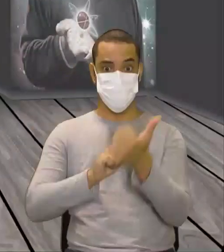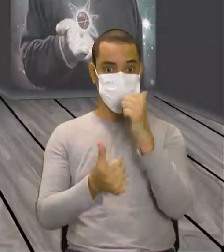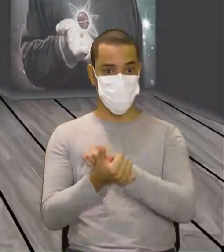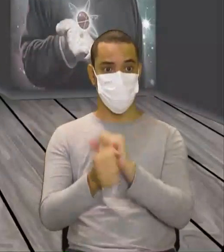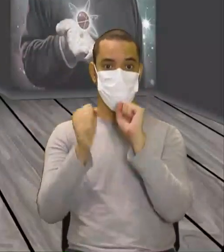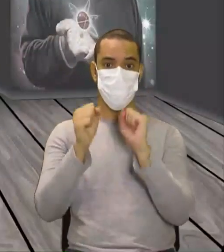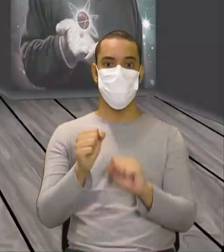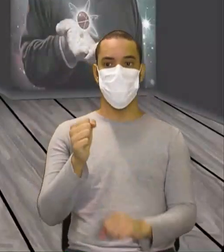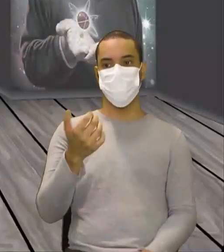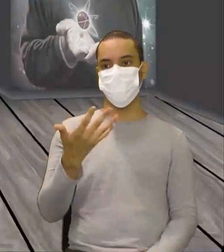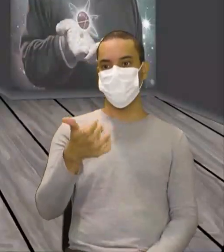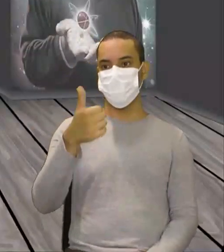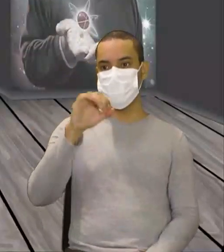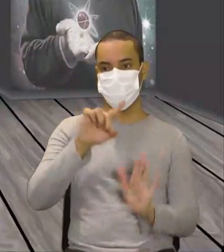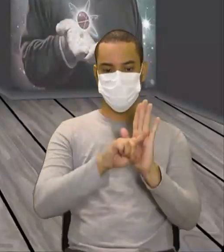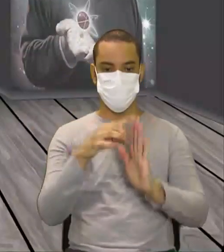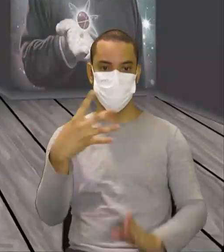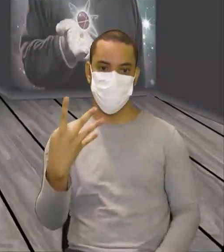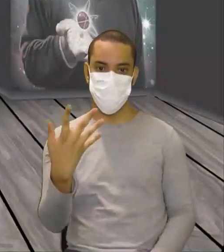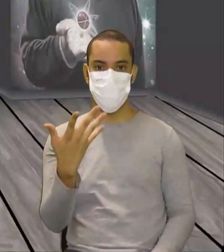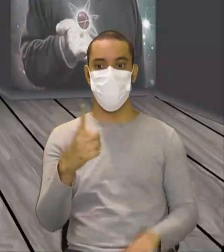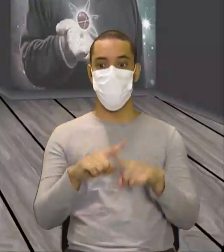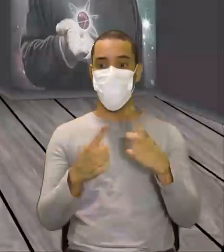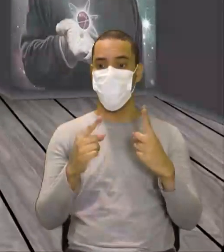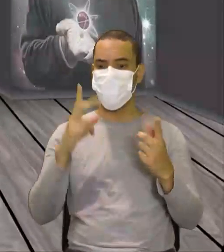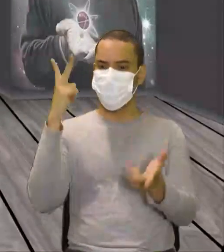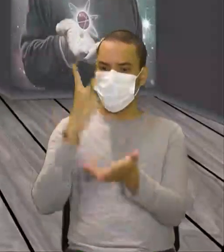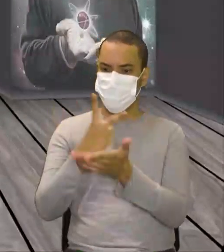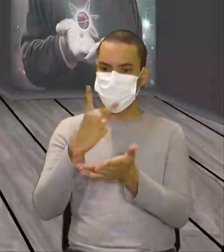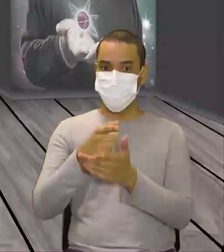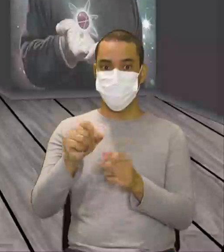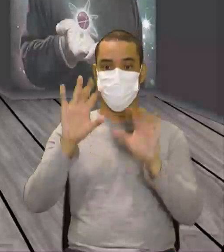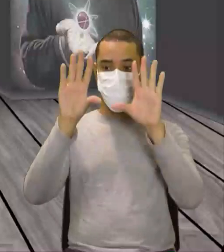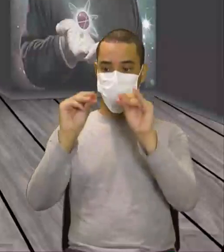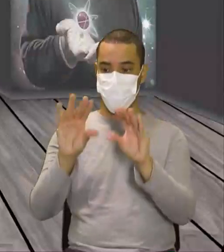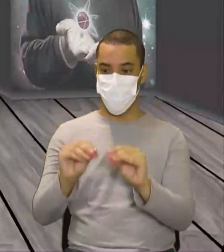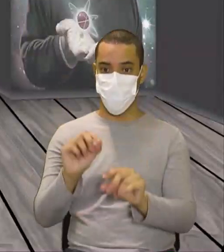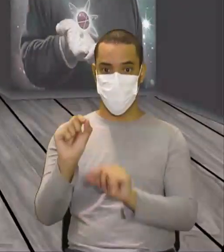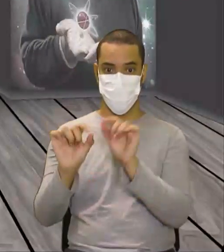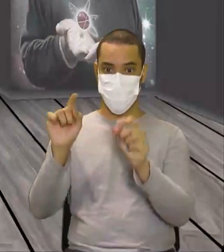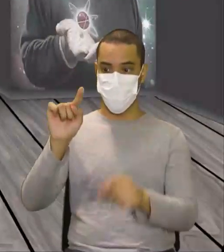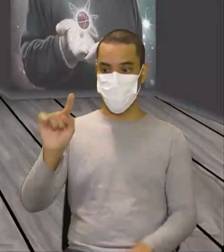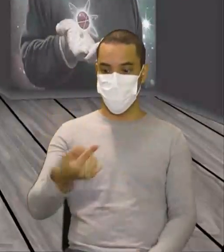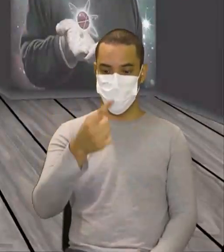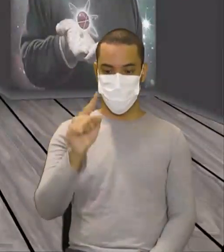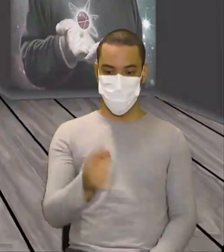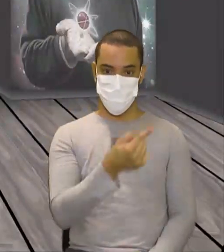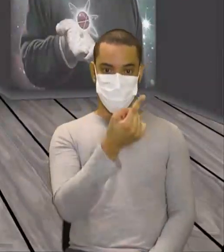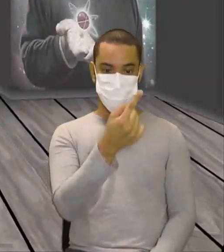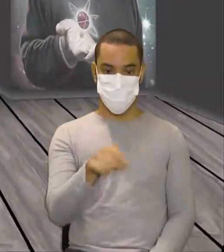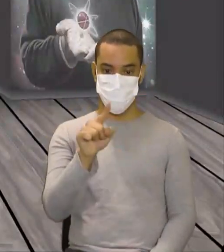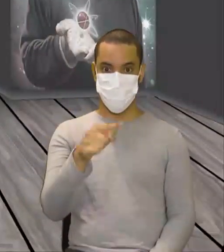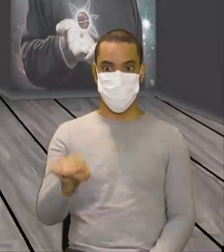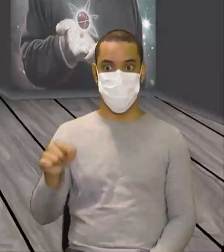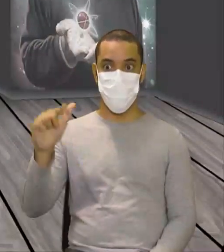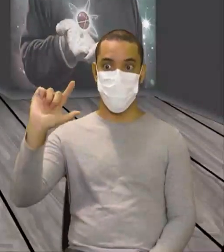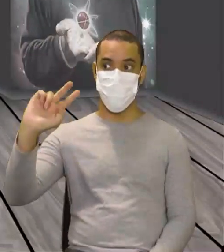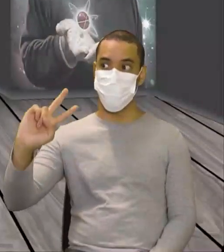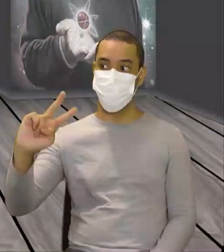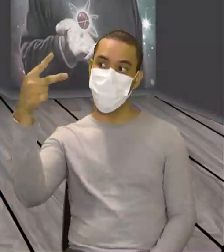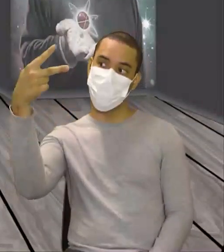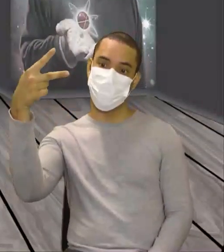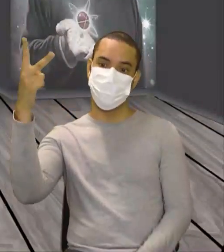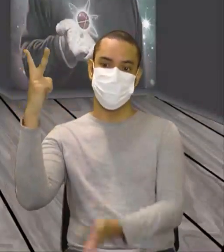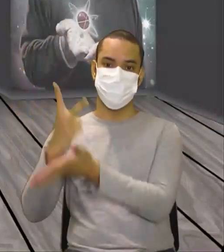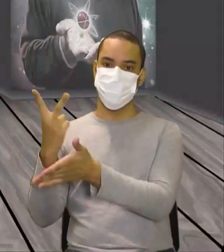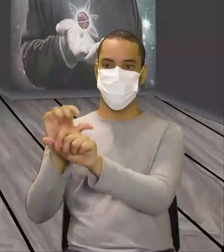10 a menos 4. Só que toda vez que você mexe a vírgula, você acaba modificando a potência, mas todos